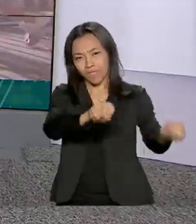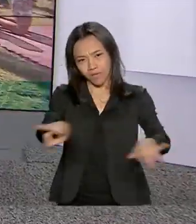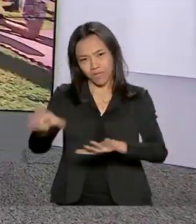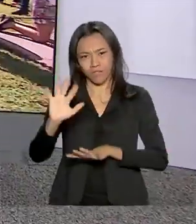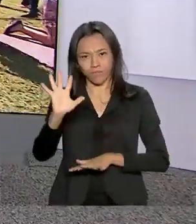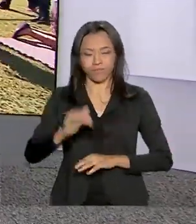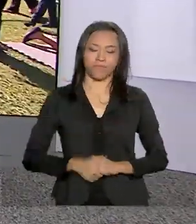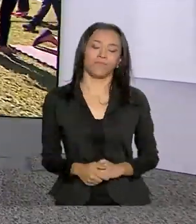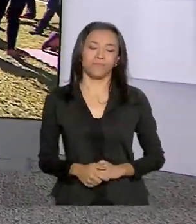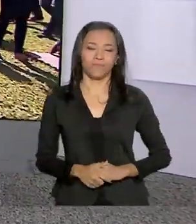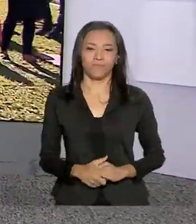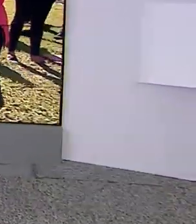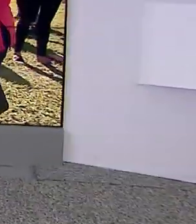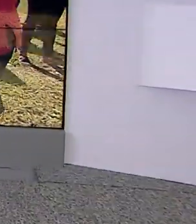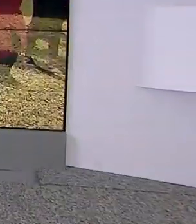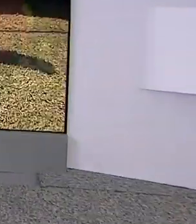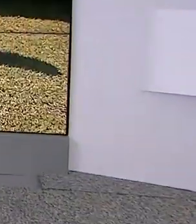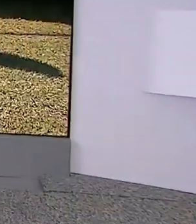Tchau.